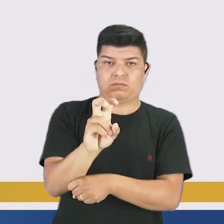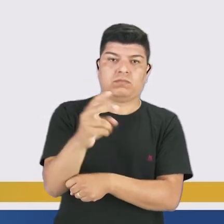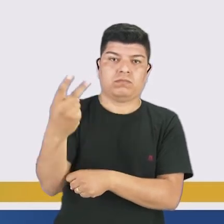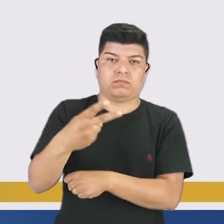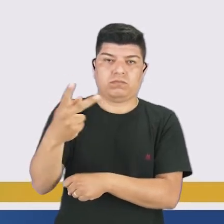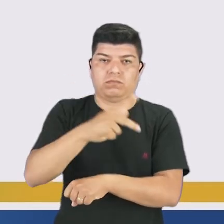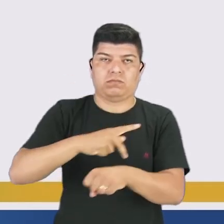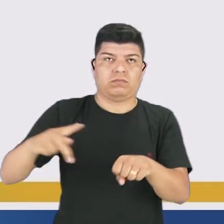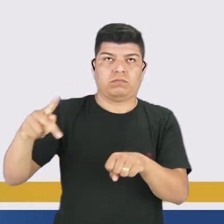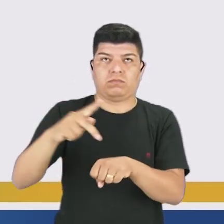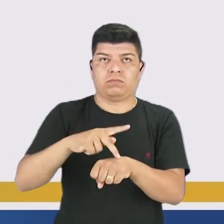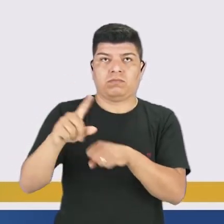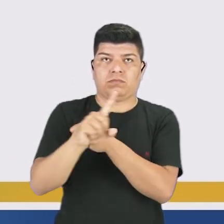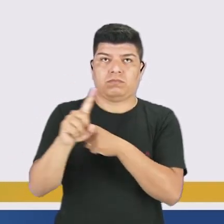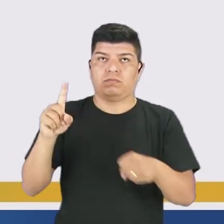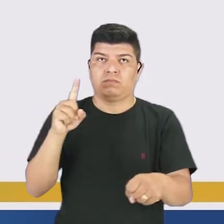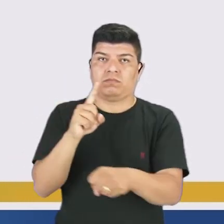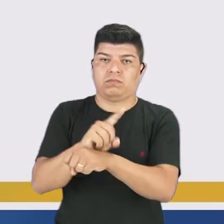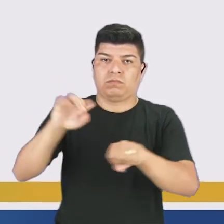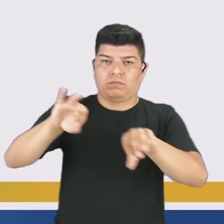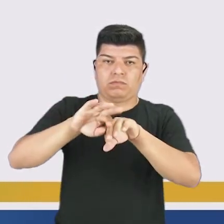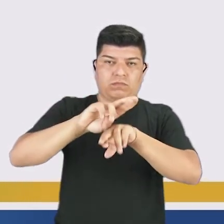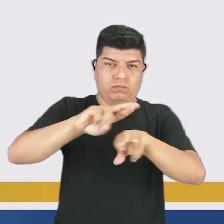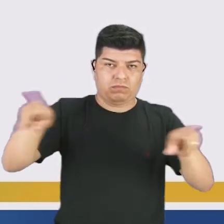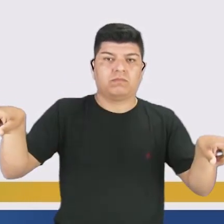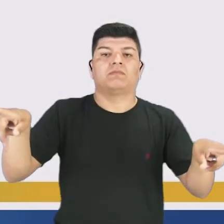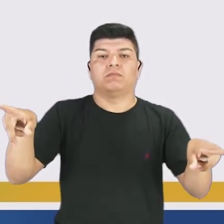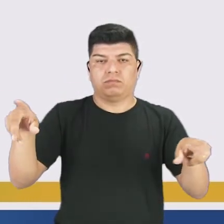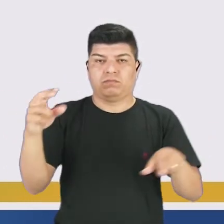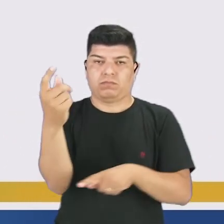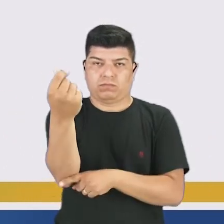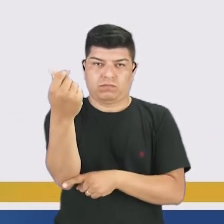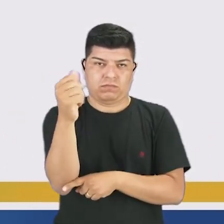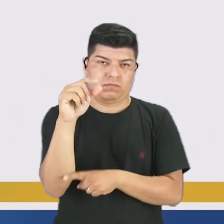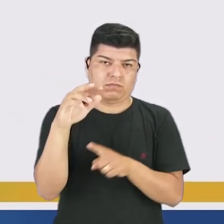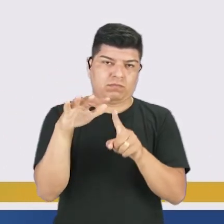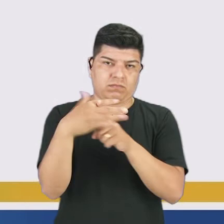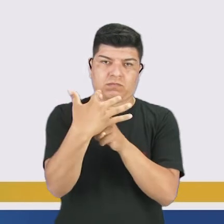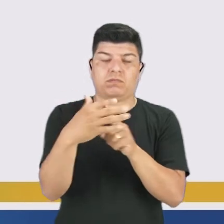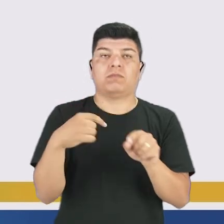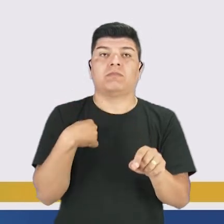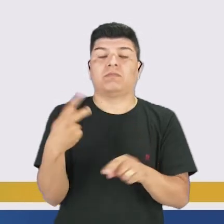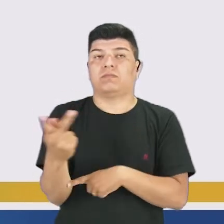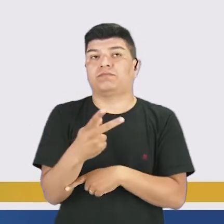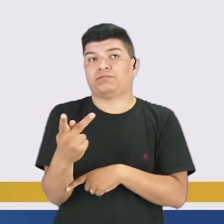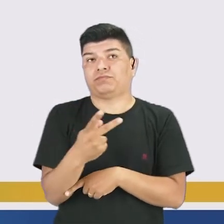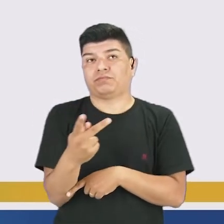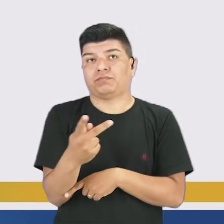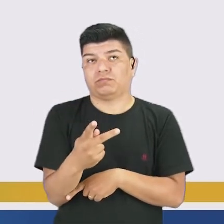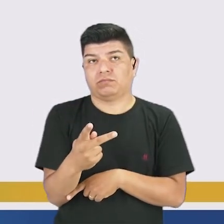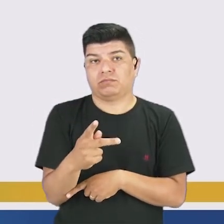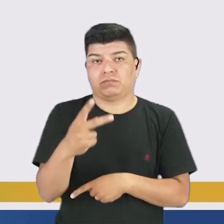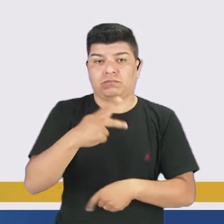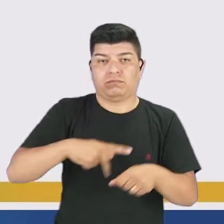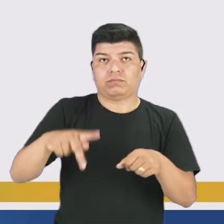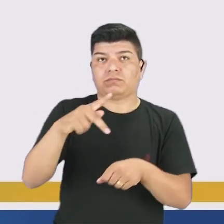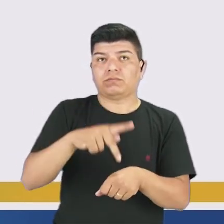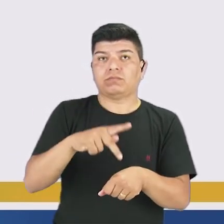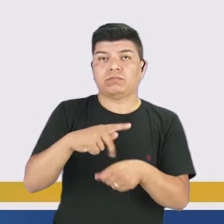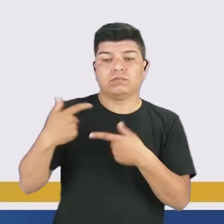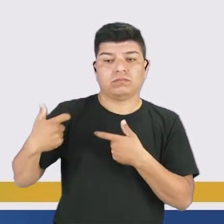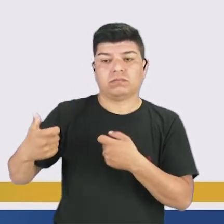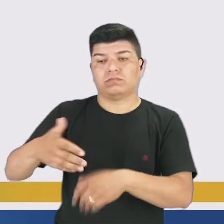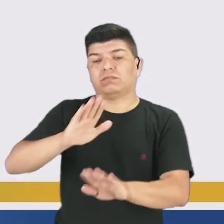sistema político-econômico opostos, capitalismo e socialismo. Os dois países protagonistas da Guerra